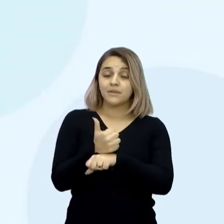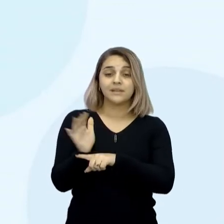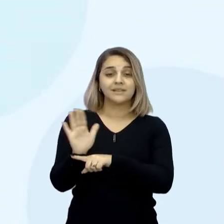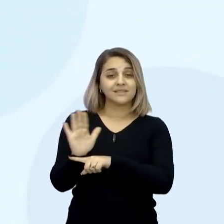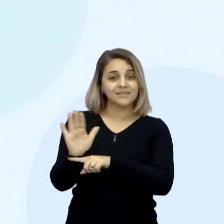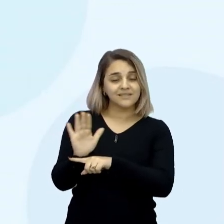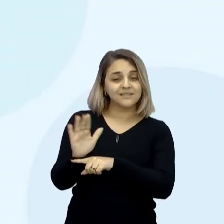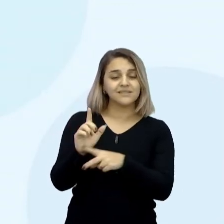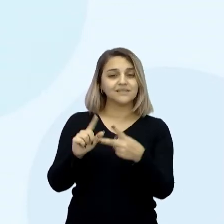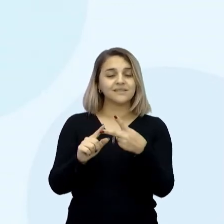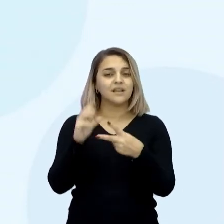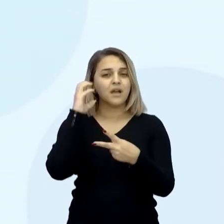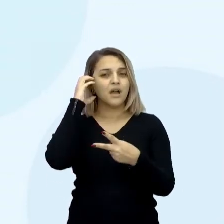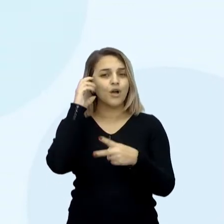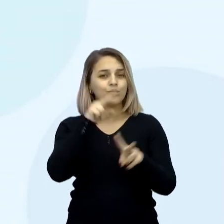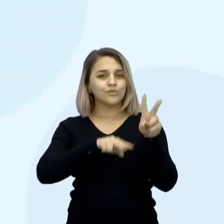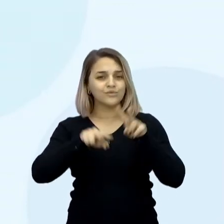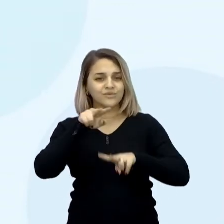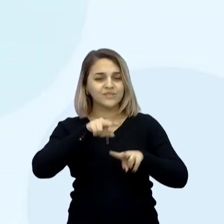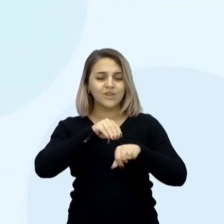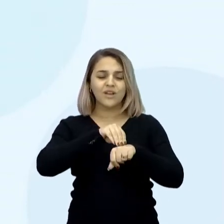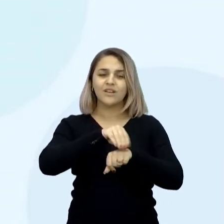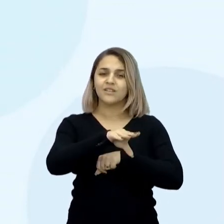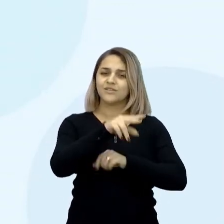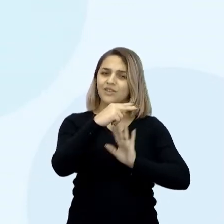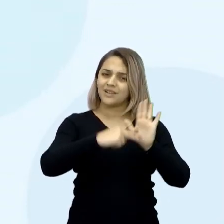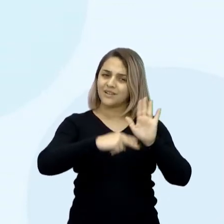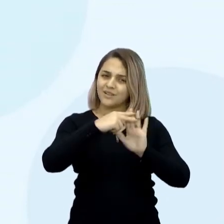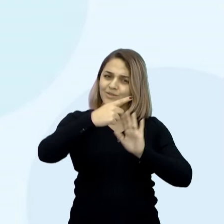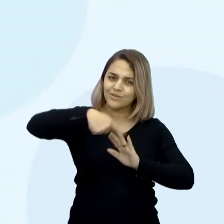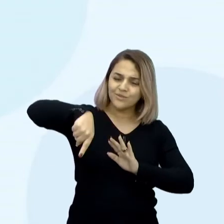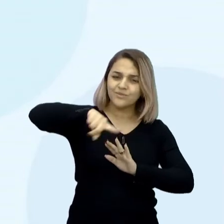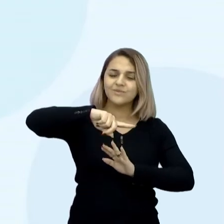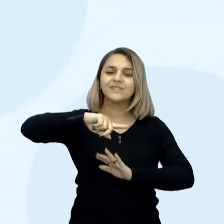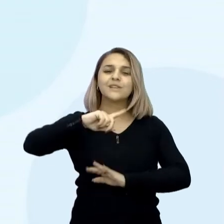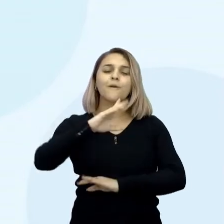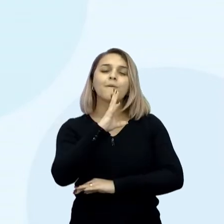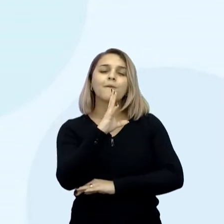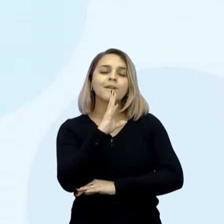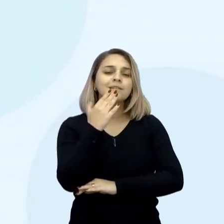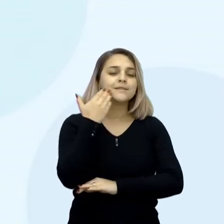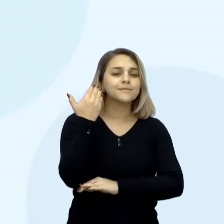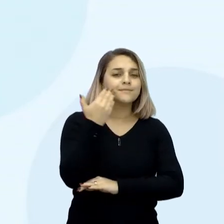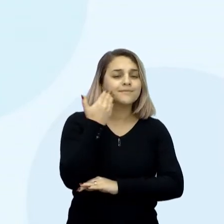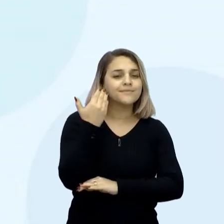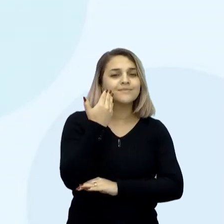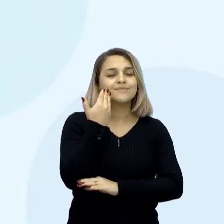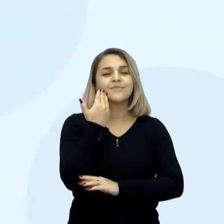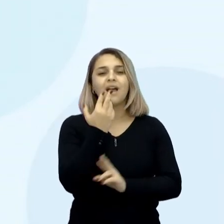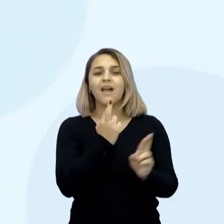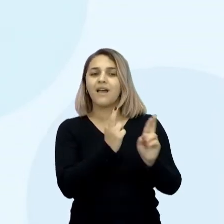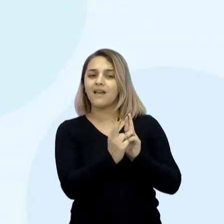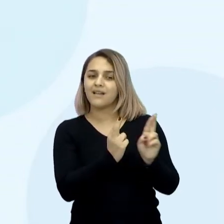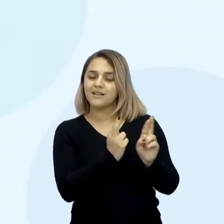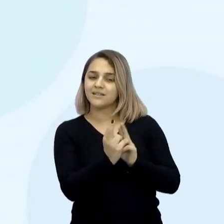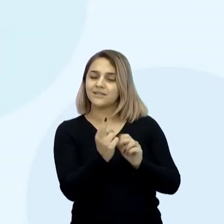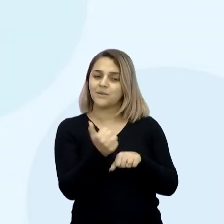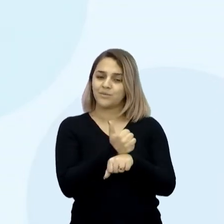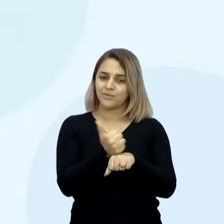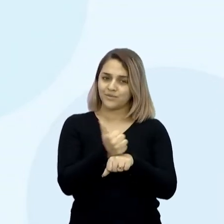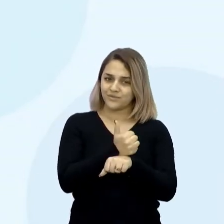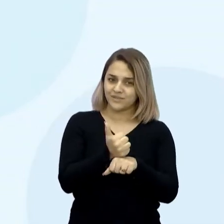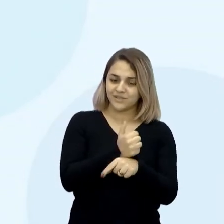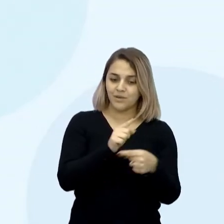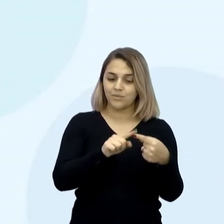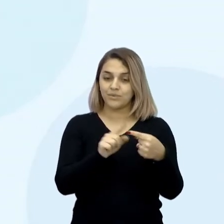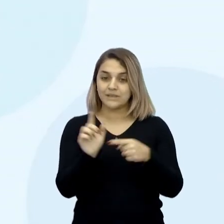É a nossa dica de leitura, para que você conheça um pouco mais sobre as profissões que se relacionam com essa linguagem do cinema e do audiovisual.